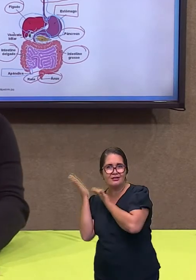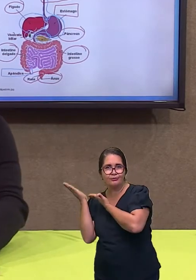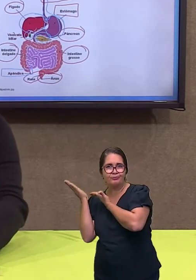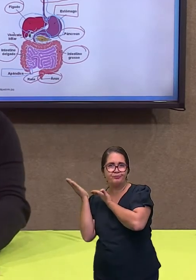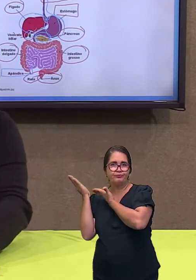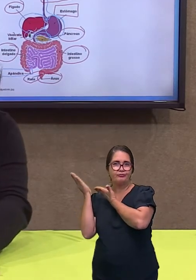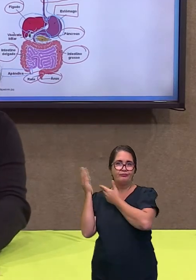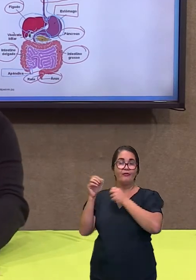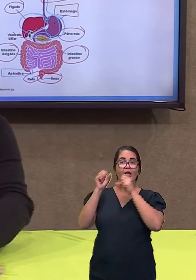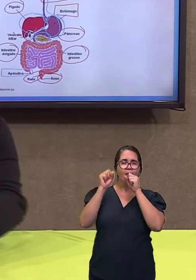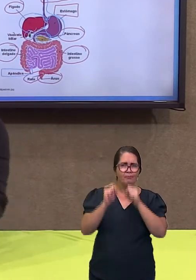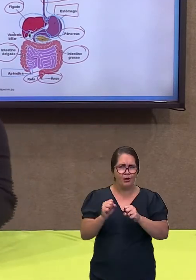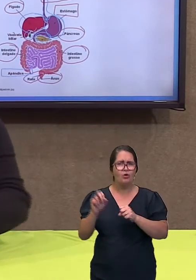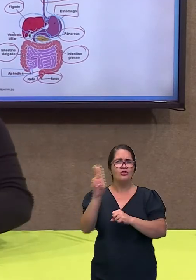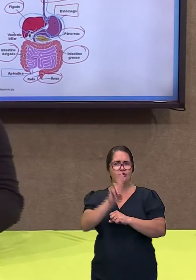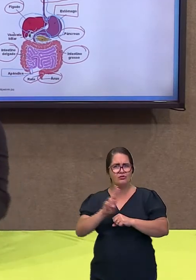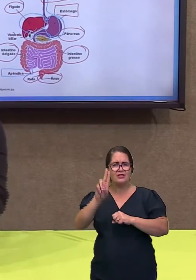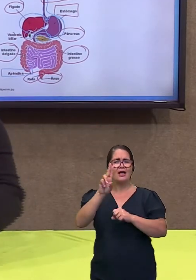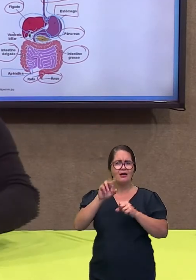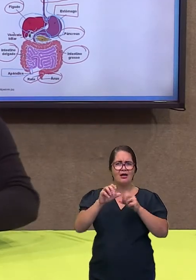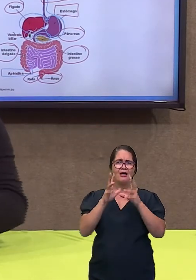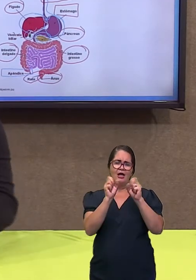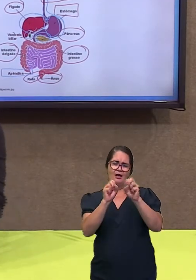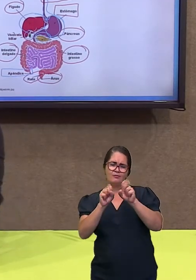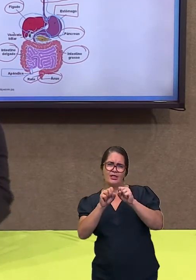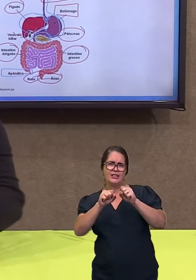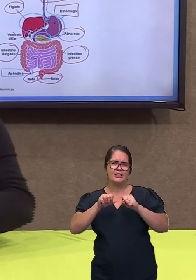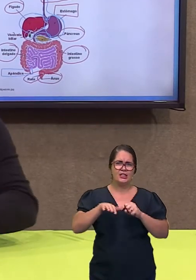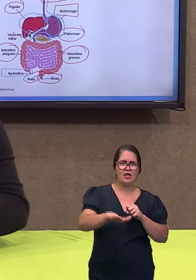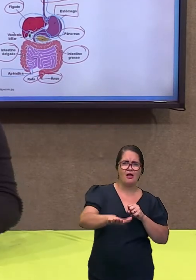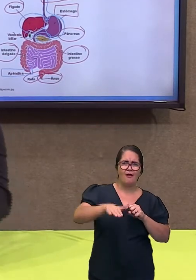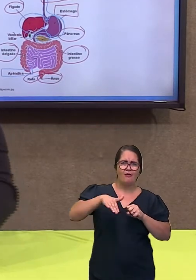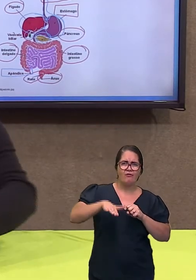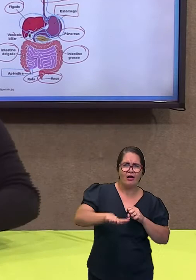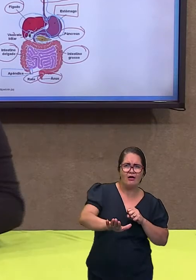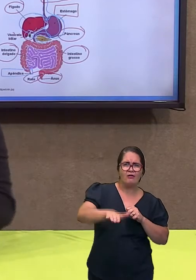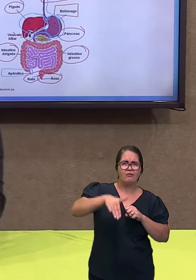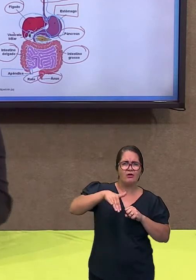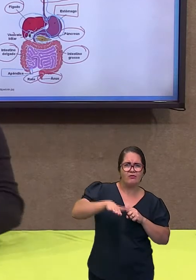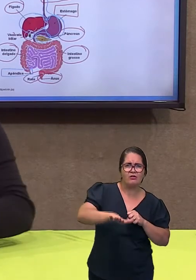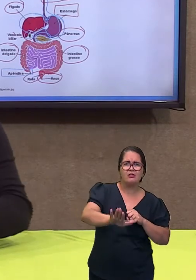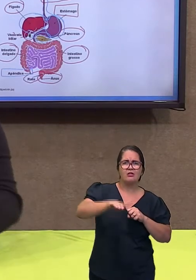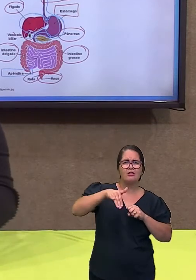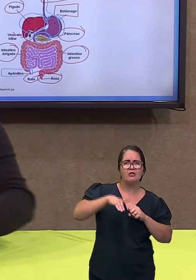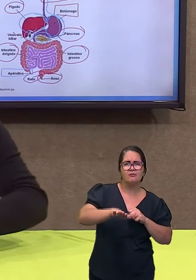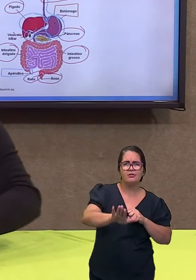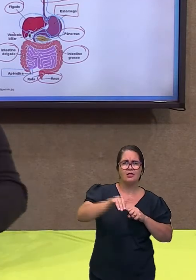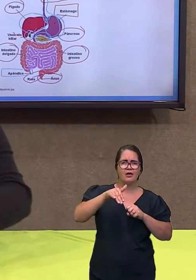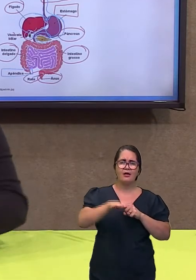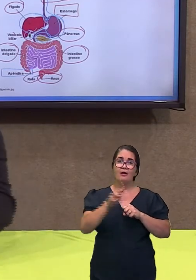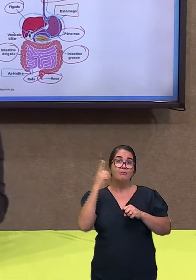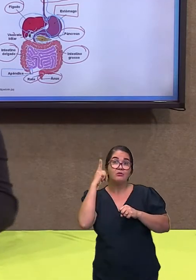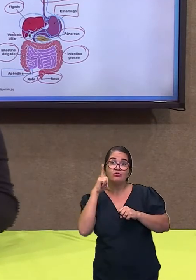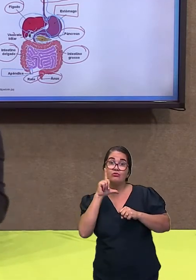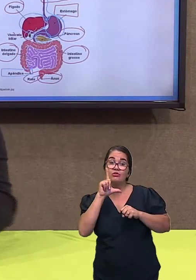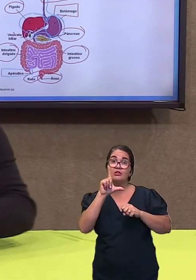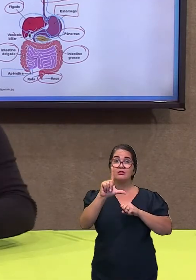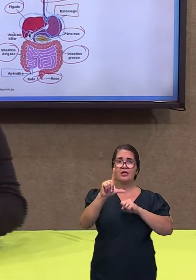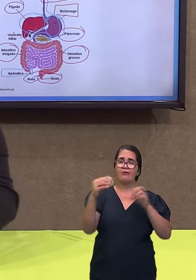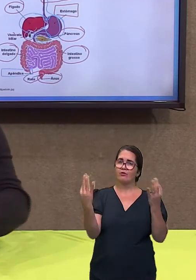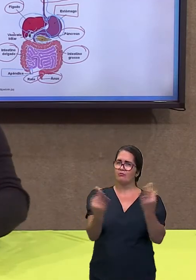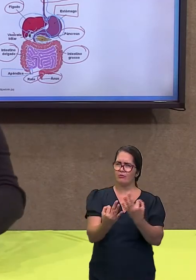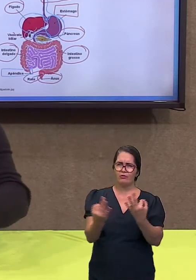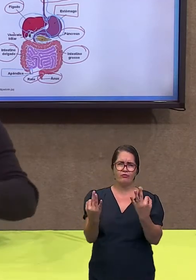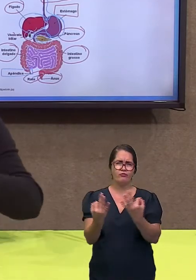poder alisar, fazer com que fique bem uniforme, para que a gente consiga essa